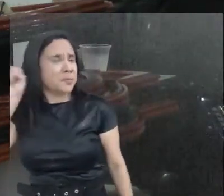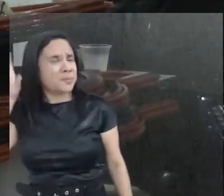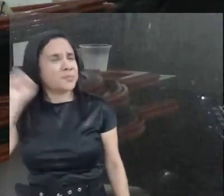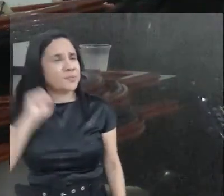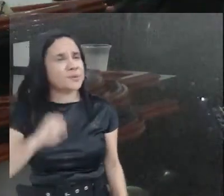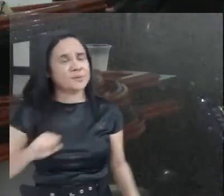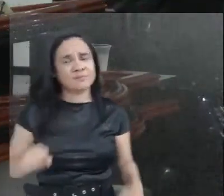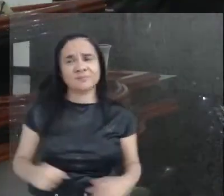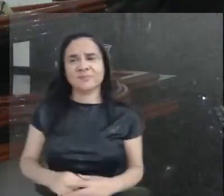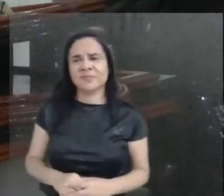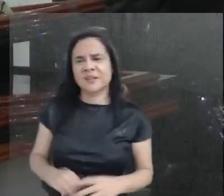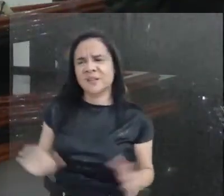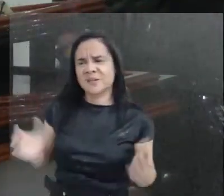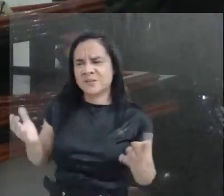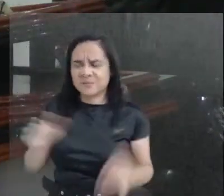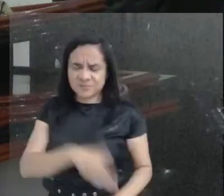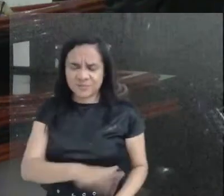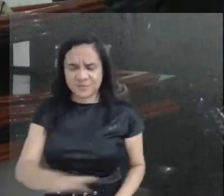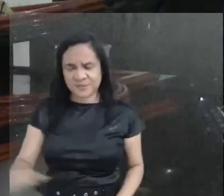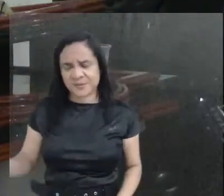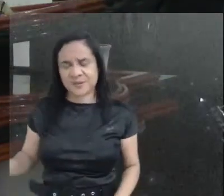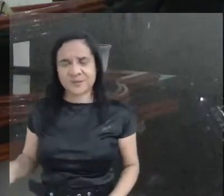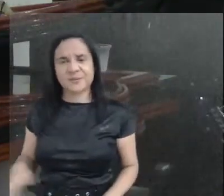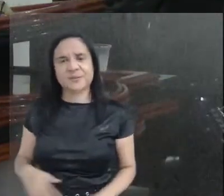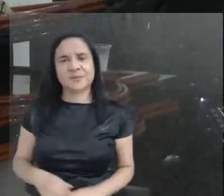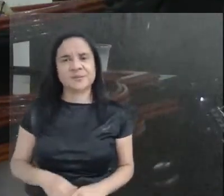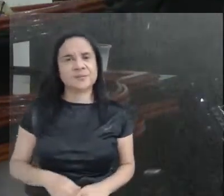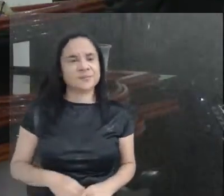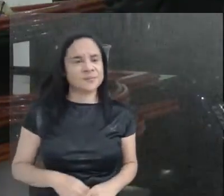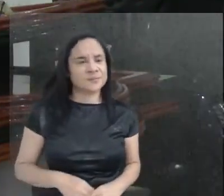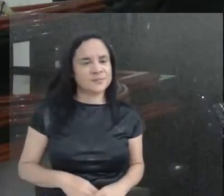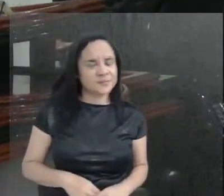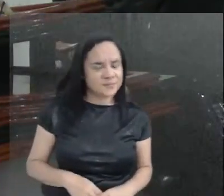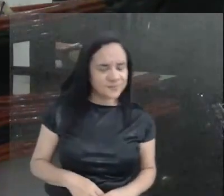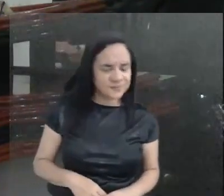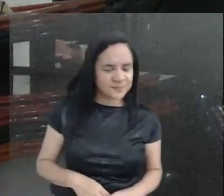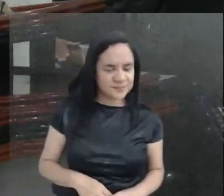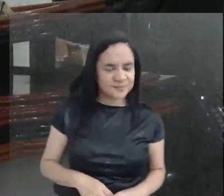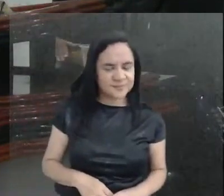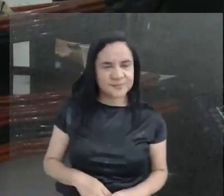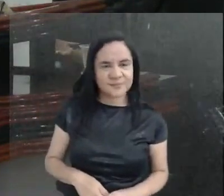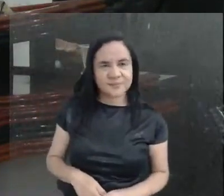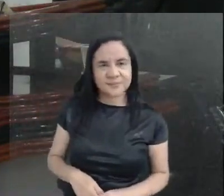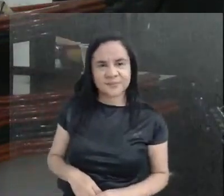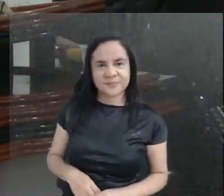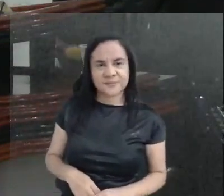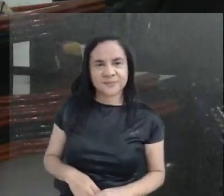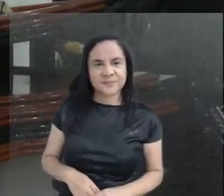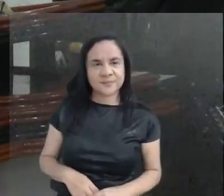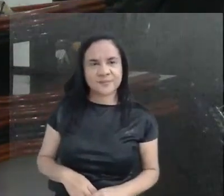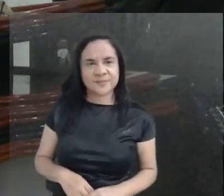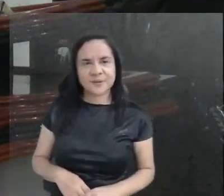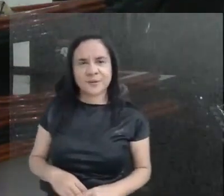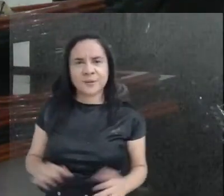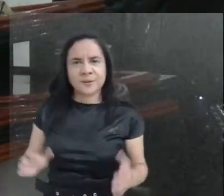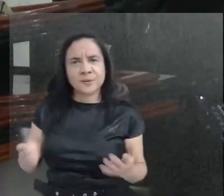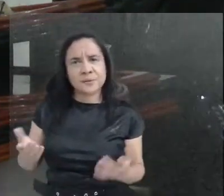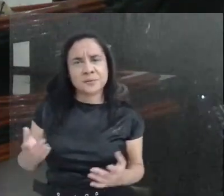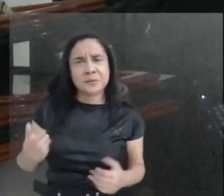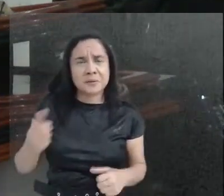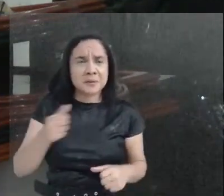é catequizada, há quem diga que é um círculo de 20 anos, se você quer impregnar ou mudar o entendimento de uma